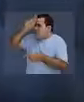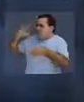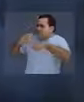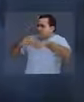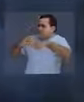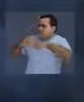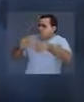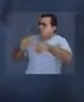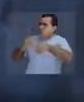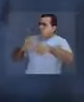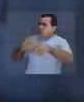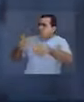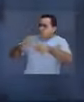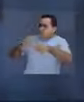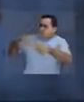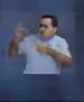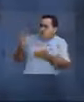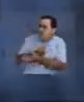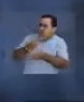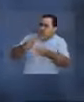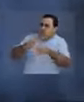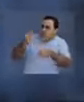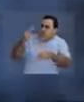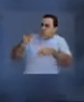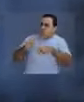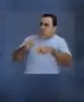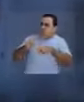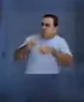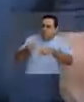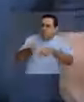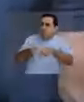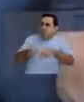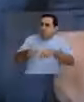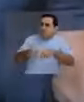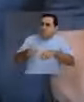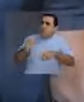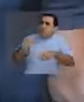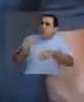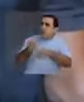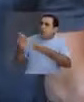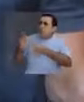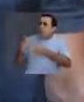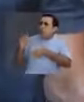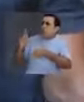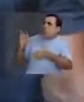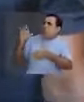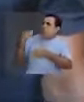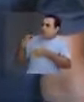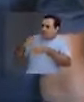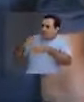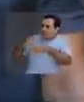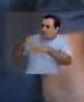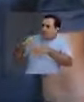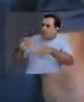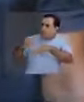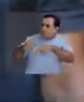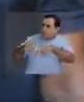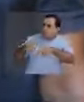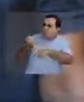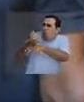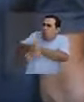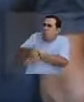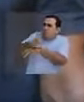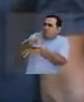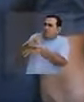mordeu, e o médico cortou a veia da perna, ficou um buraco mais ou menos assim. Aí virou uma úlcera, comeu a carne todinha da perna, ficou o